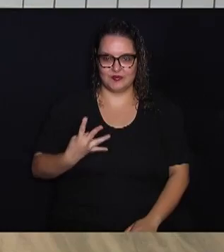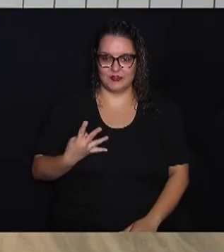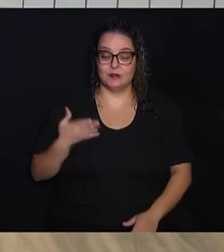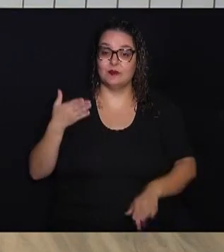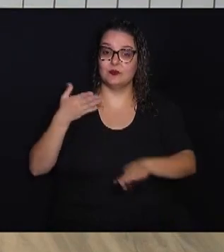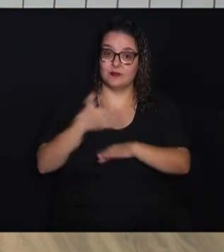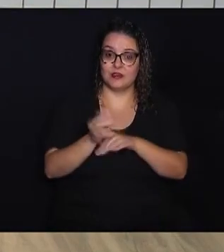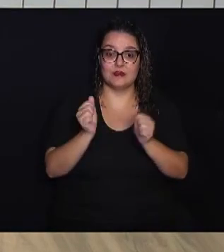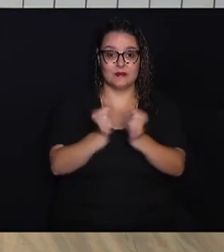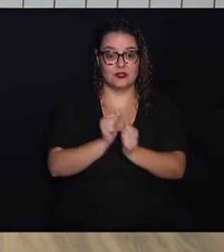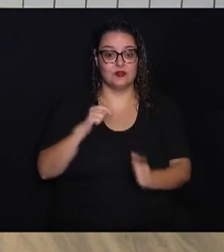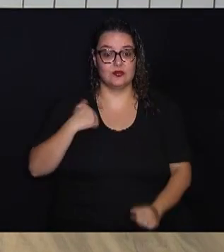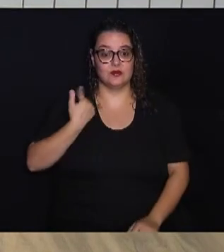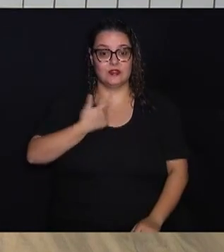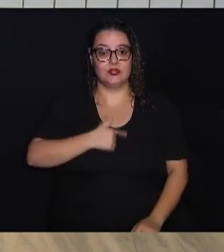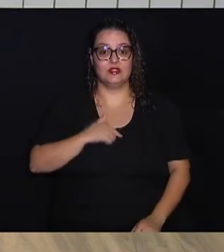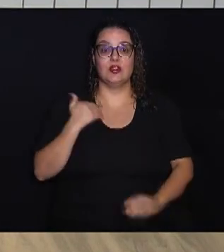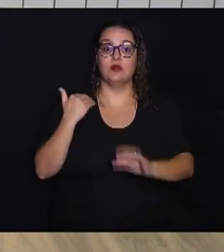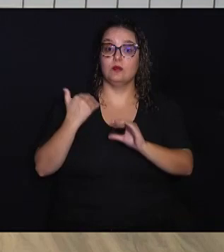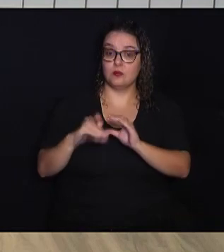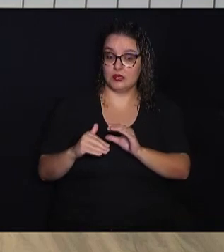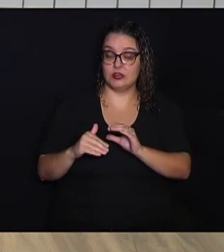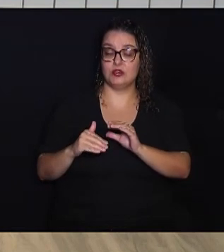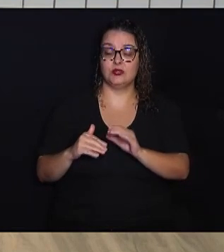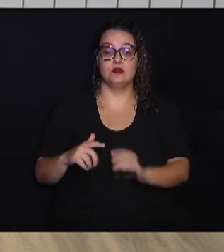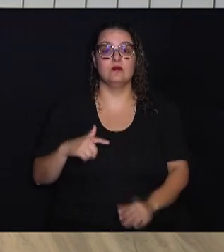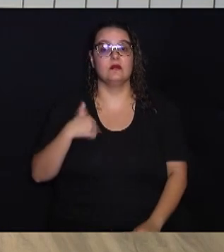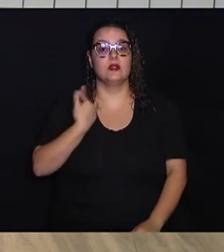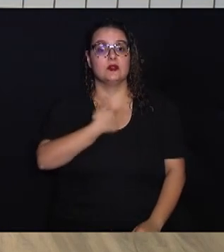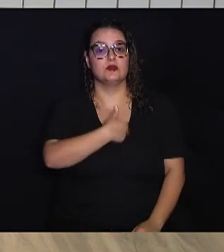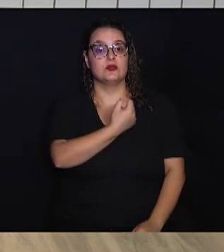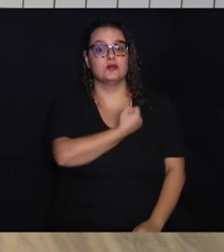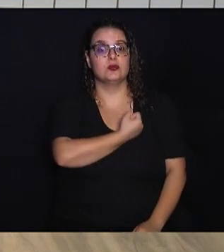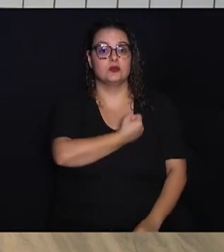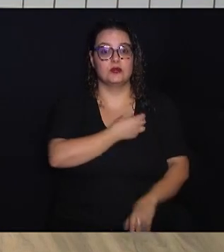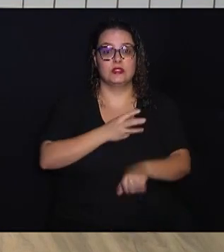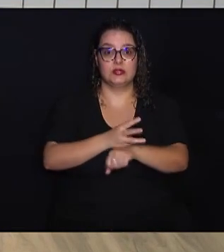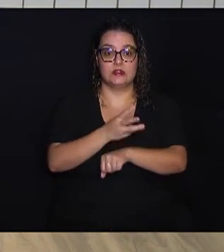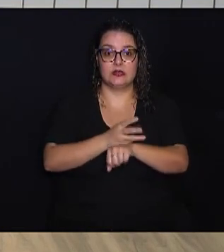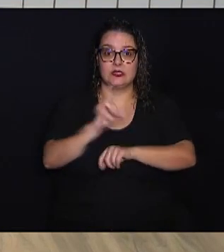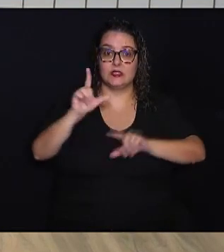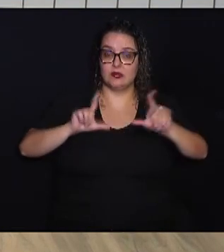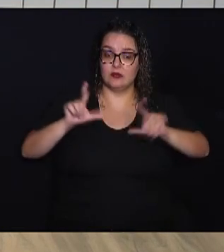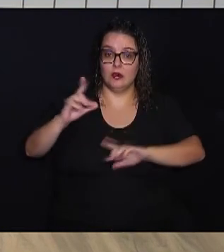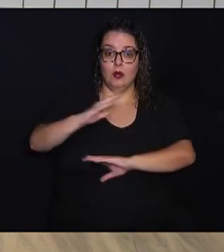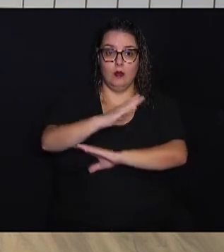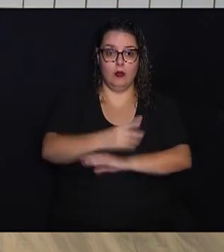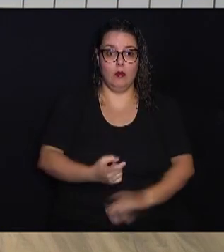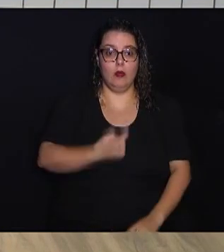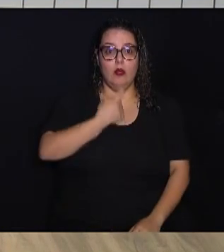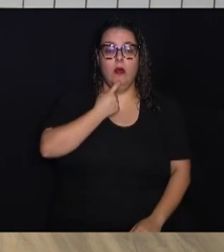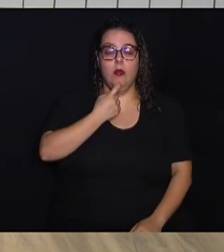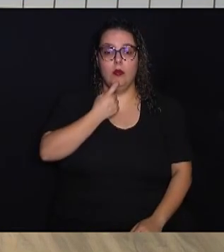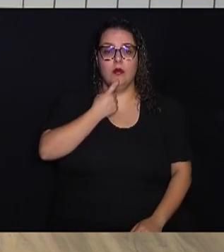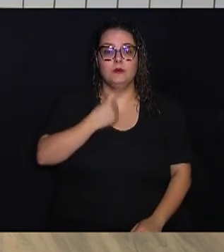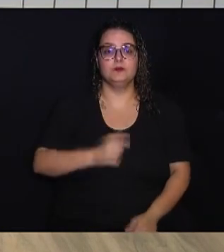Participe com a gente e envie a sua mensagem para o WhatsApp da TV Câmara Campinas no 19